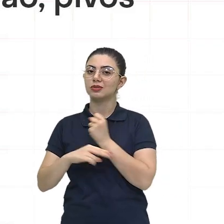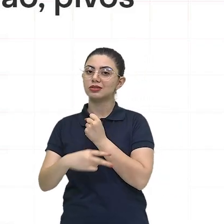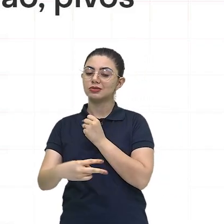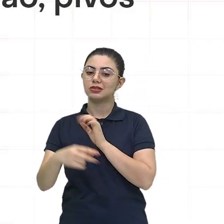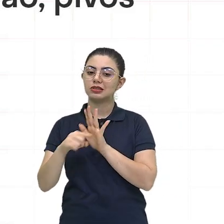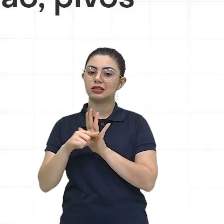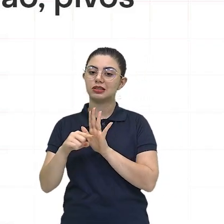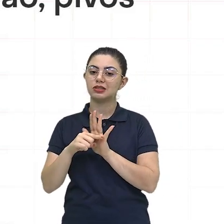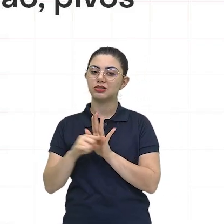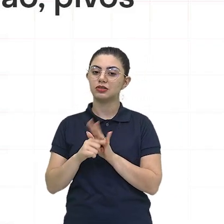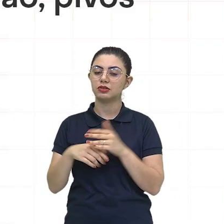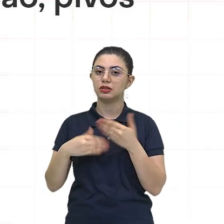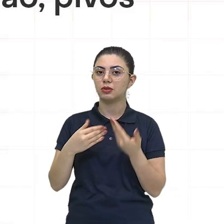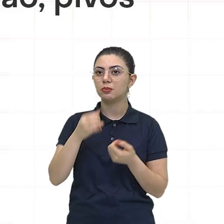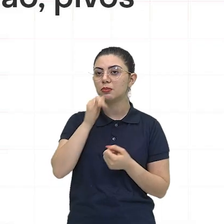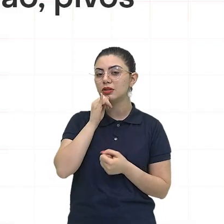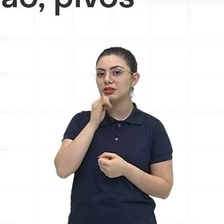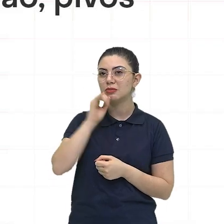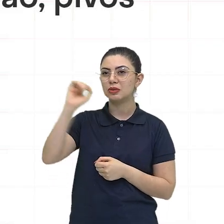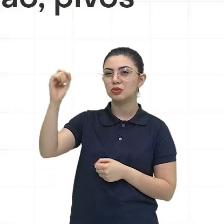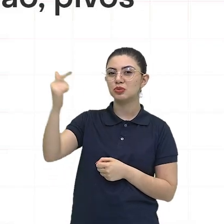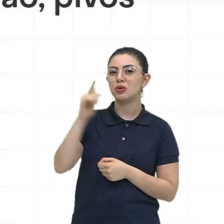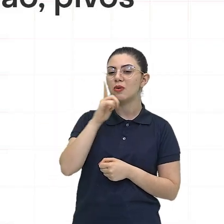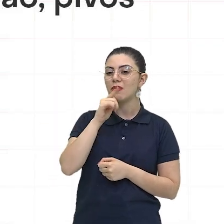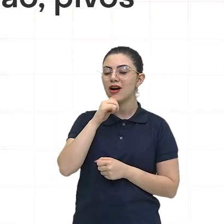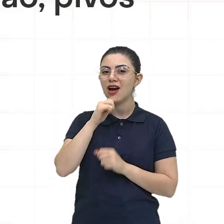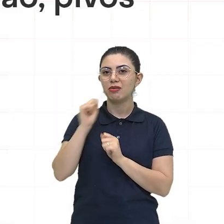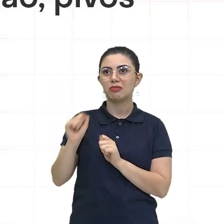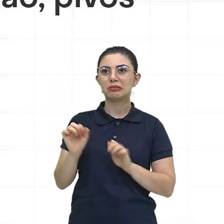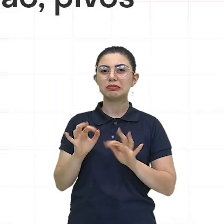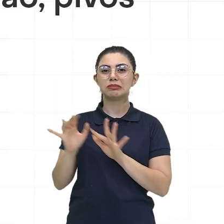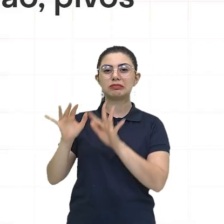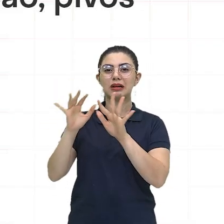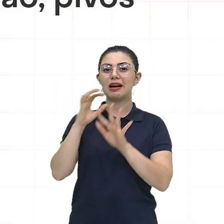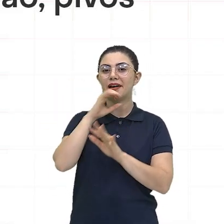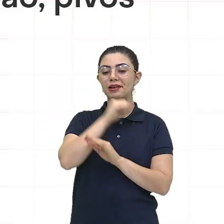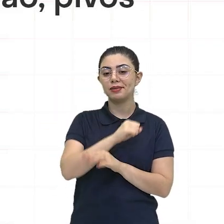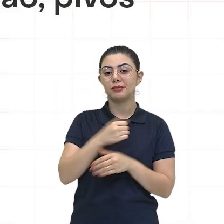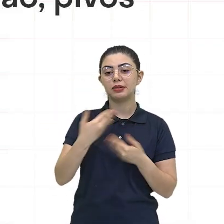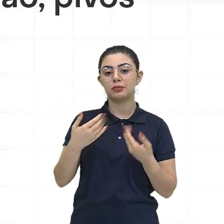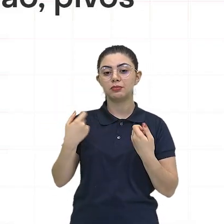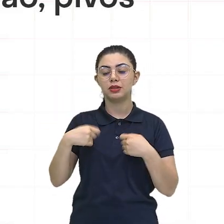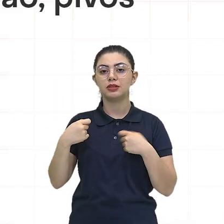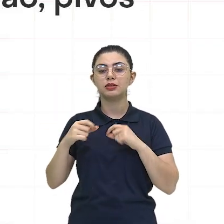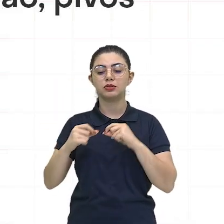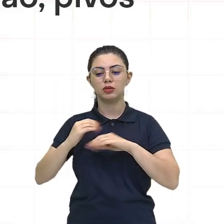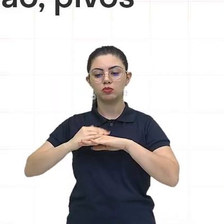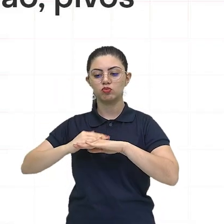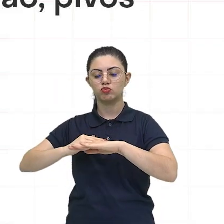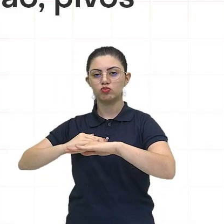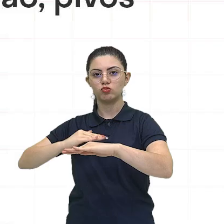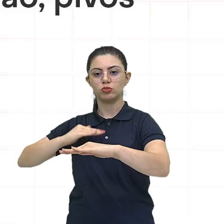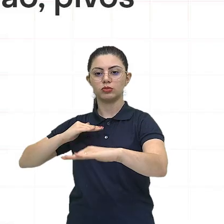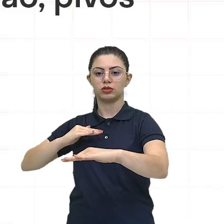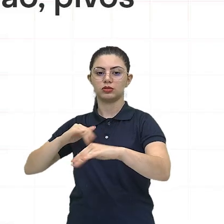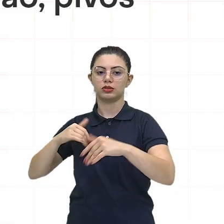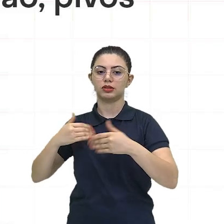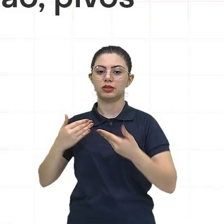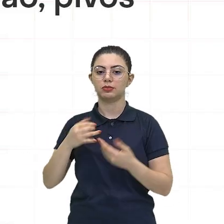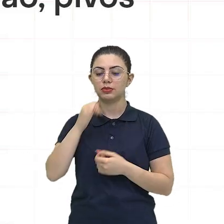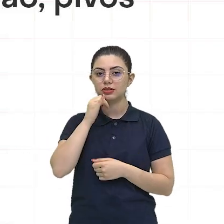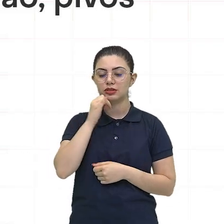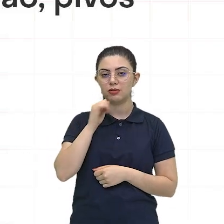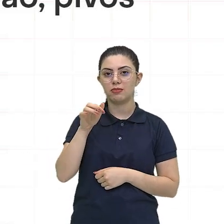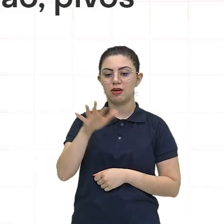né? A perda de água por evaporação, os pivôs exigem terrenos planos e não é adequado para